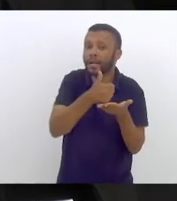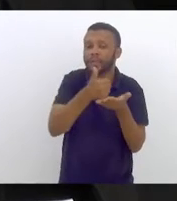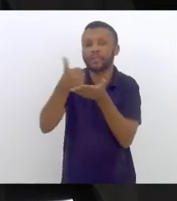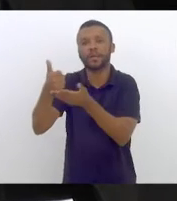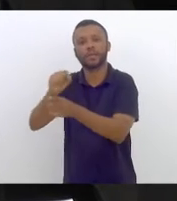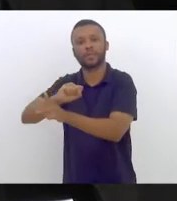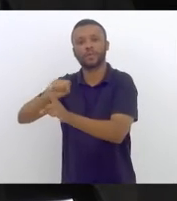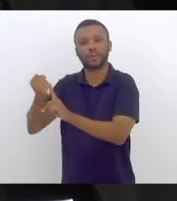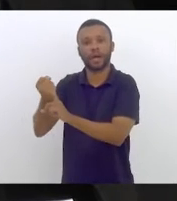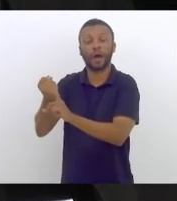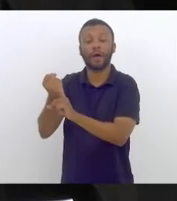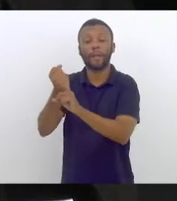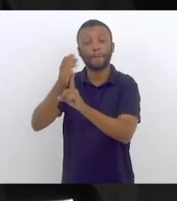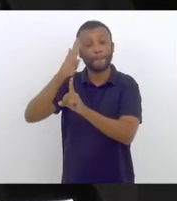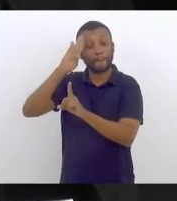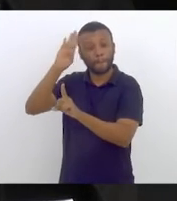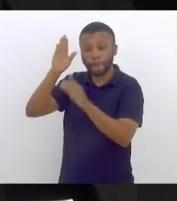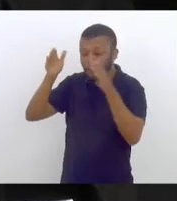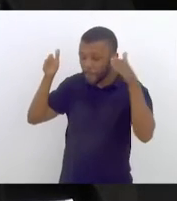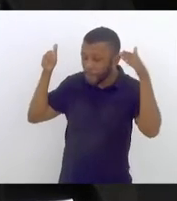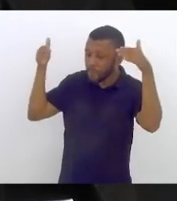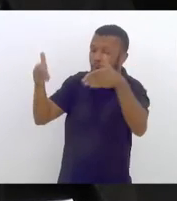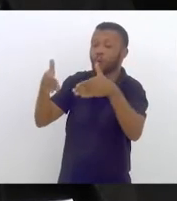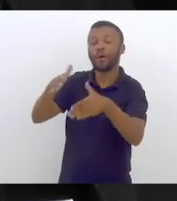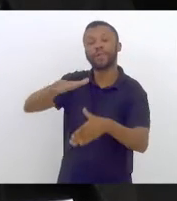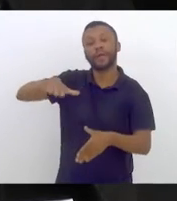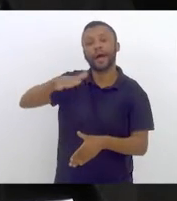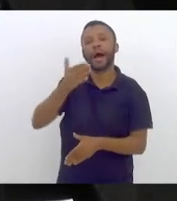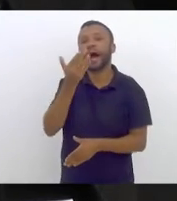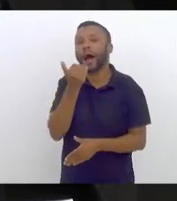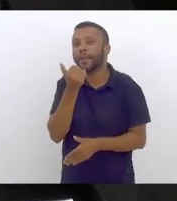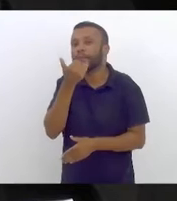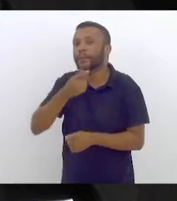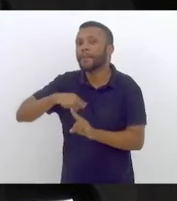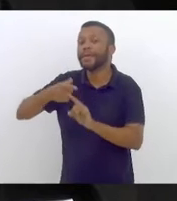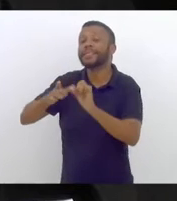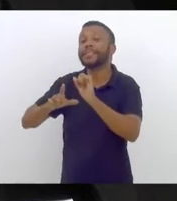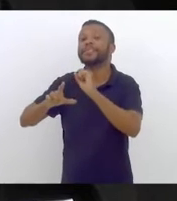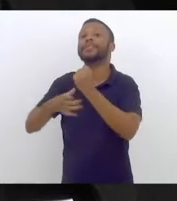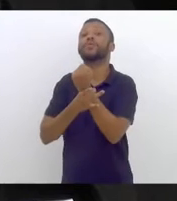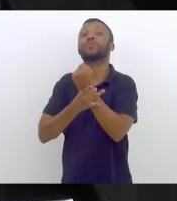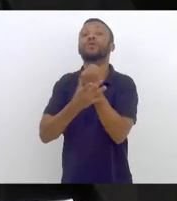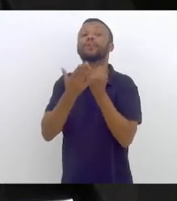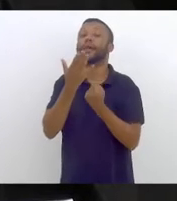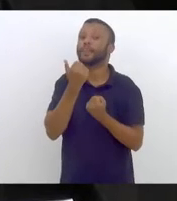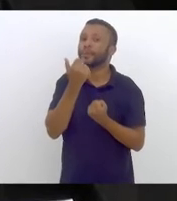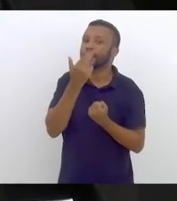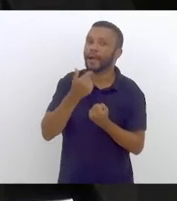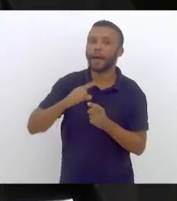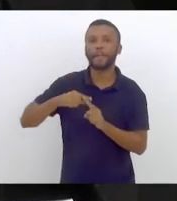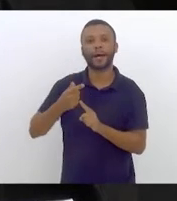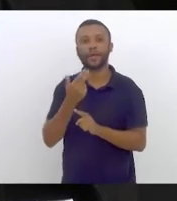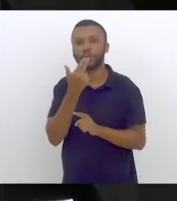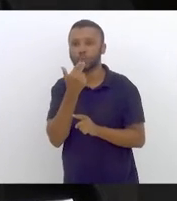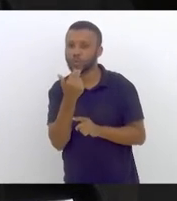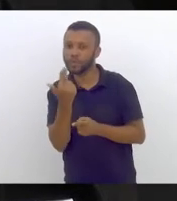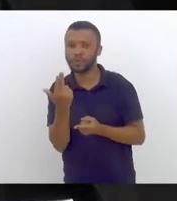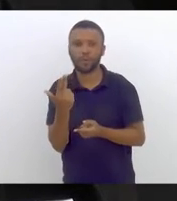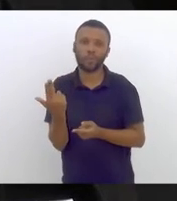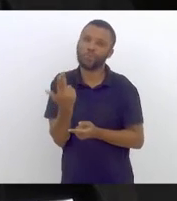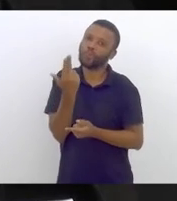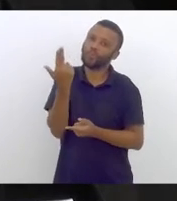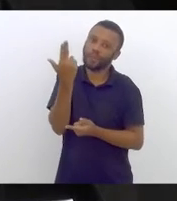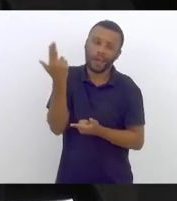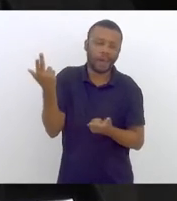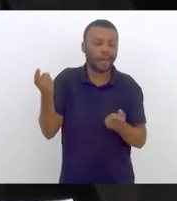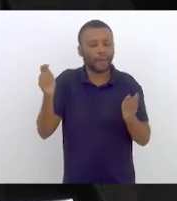social e especificamente na área de alimentação e segurança alimentar e nutricional. Então, não vejo como